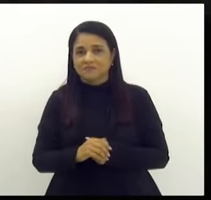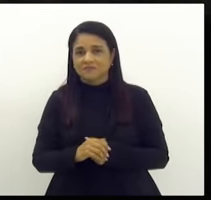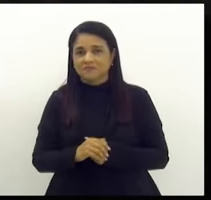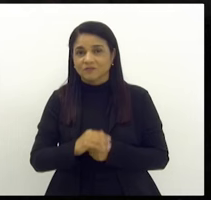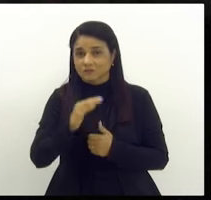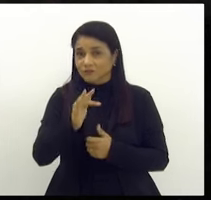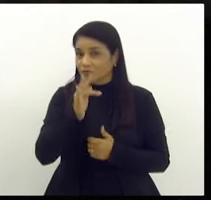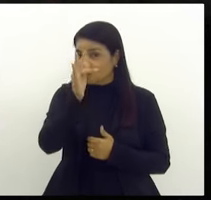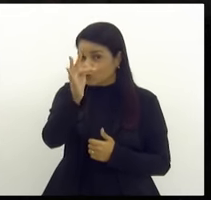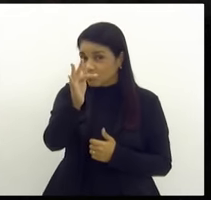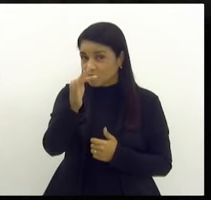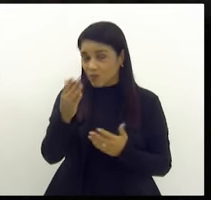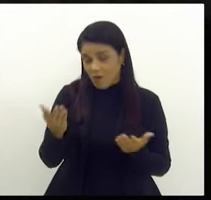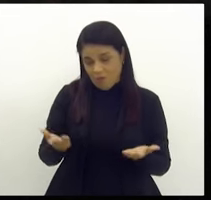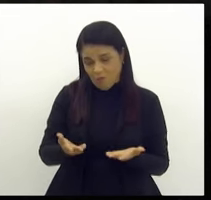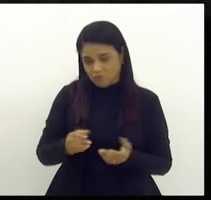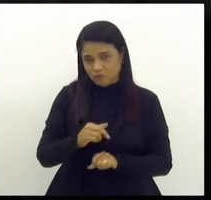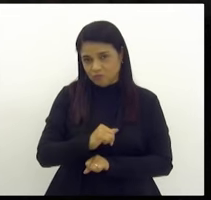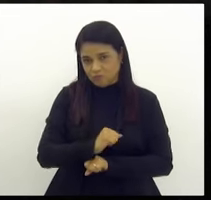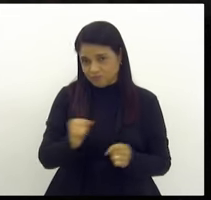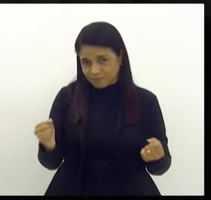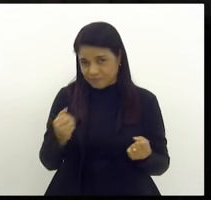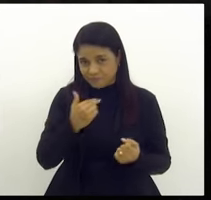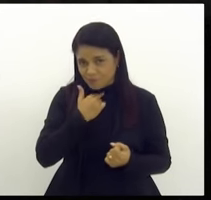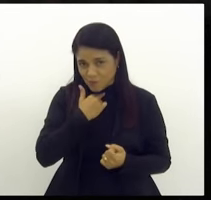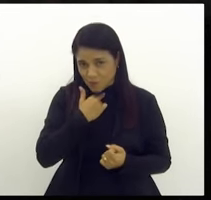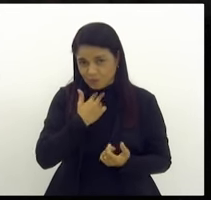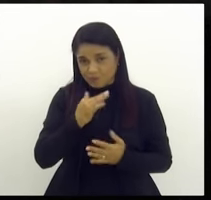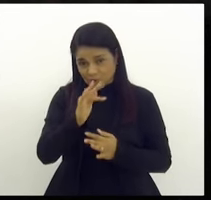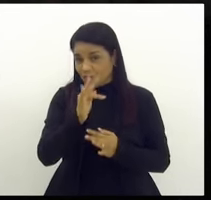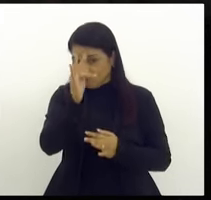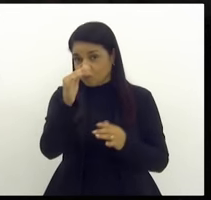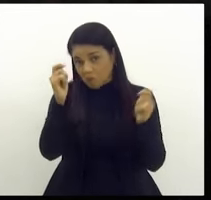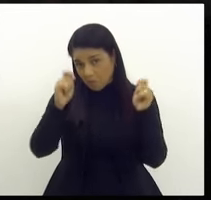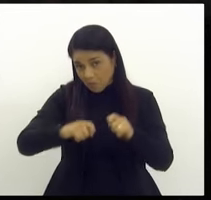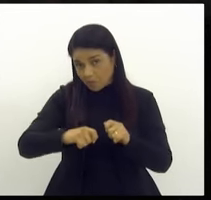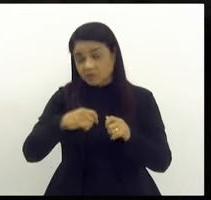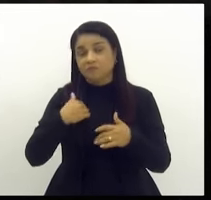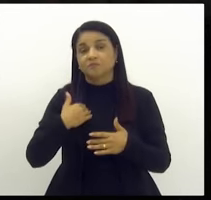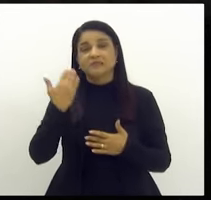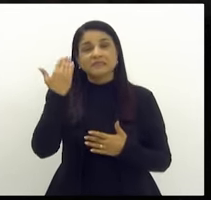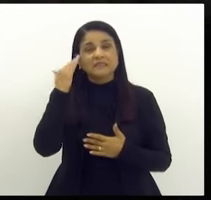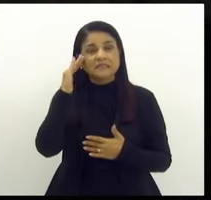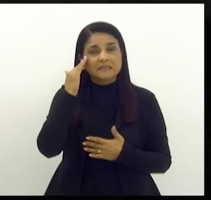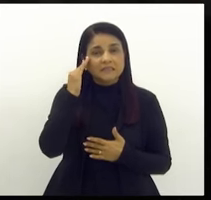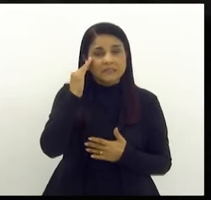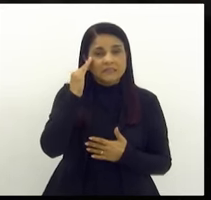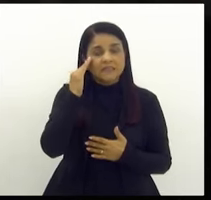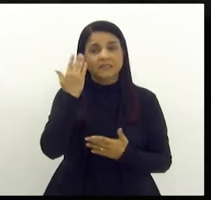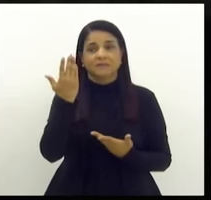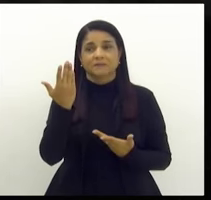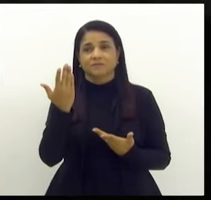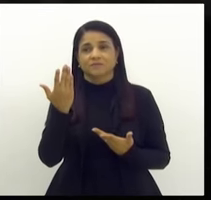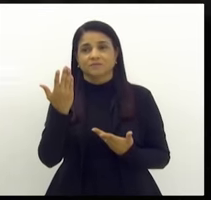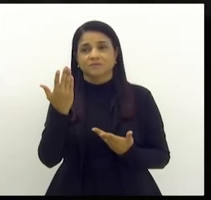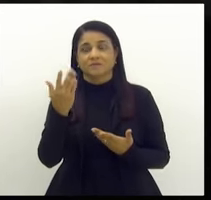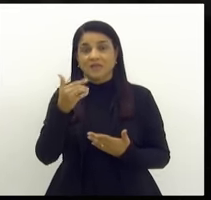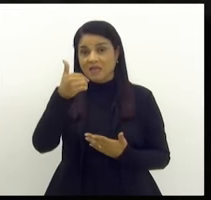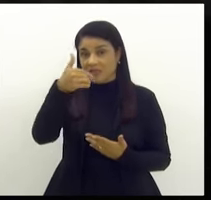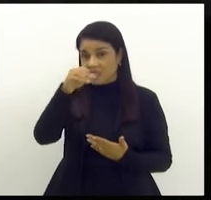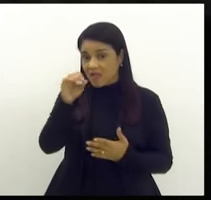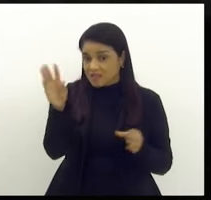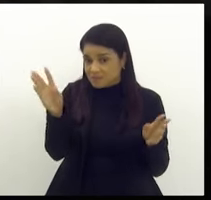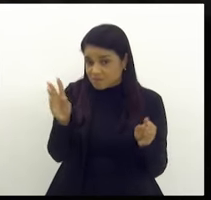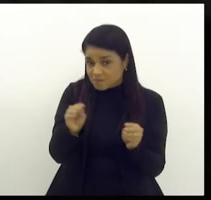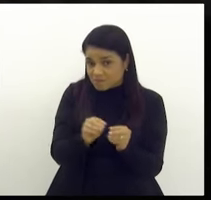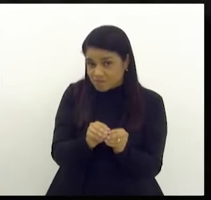no futuro hoje não pode né então é necessário que a gente entenda essas questões porque é muito difícil em 10 minutos